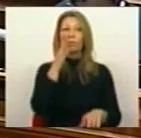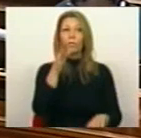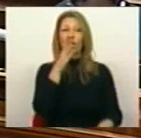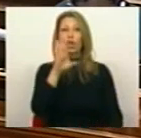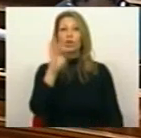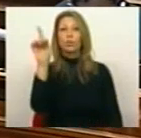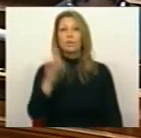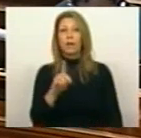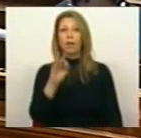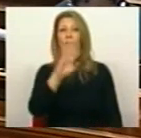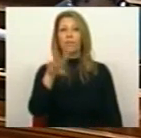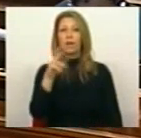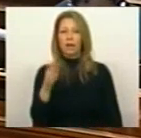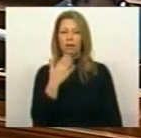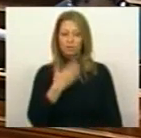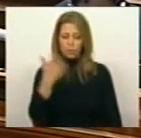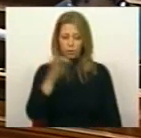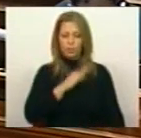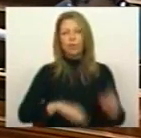José Luís Ferreira, faz favor, Sr. Deputado.